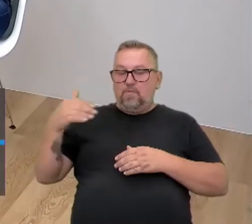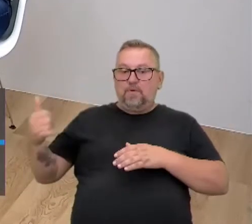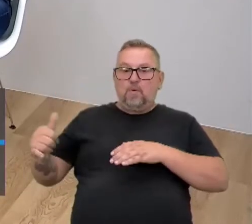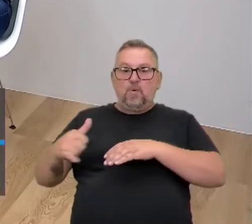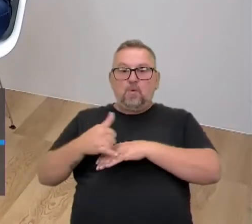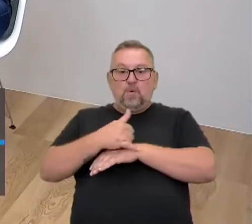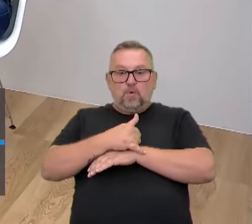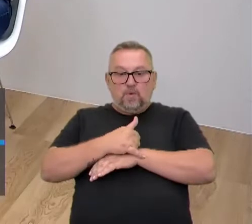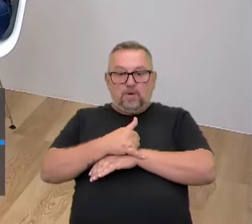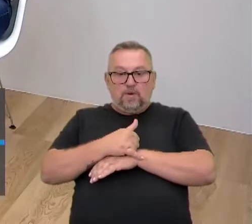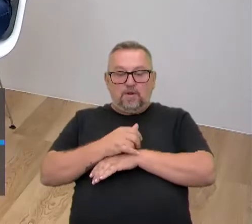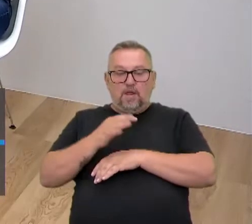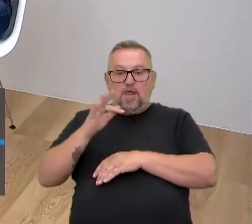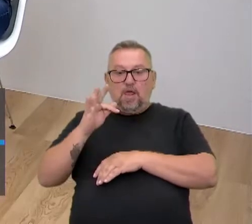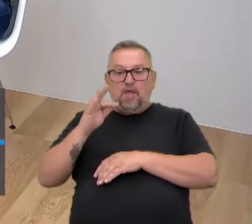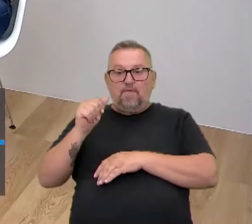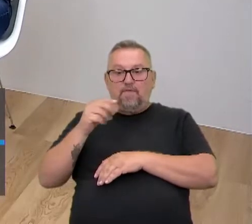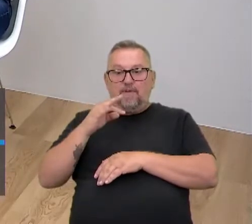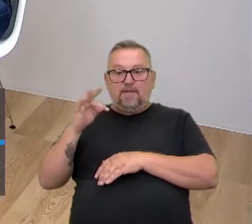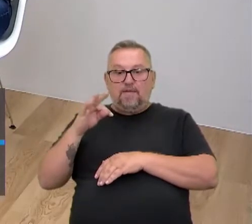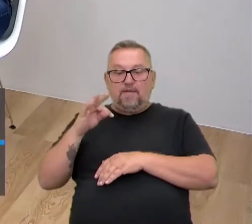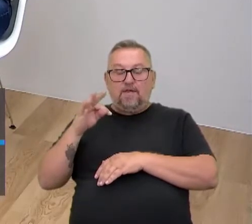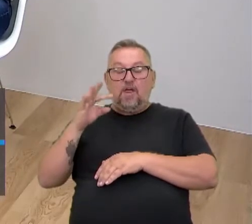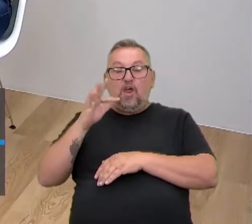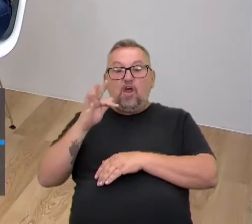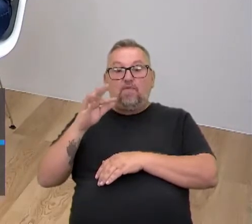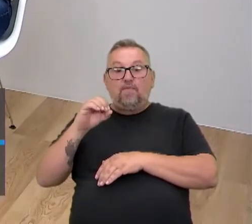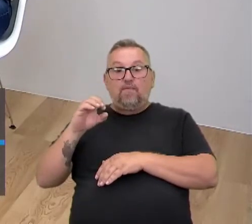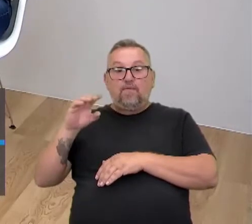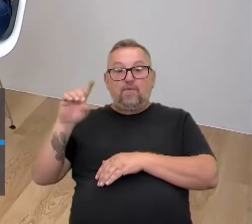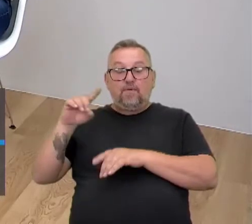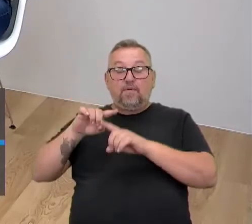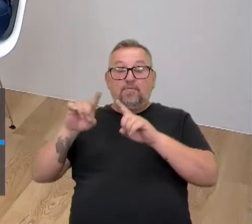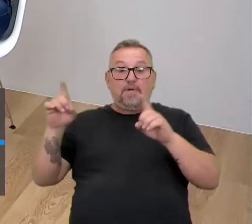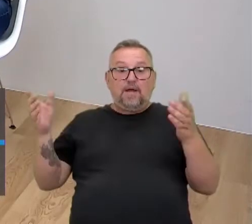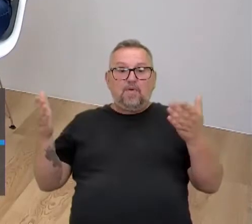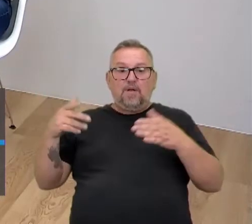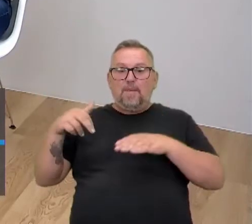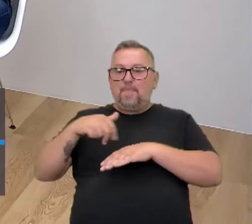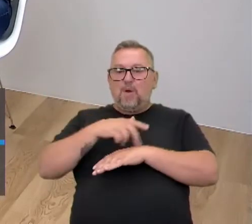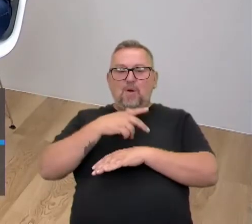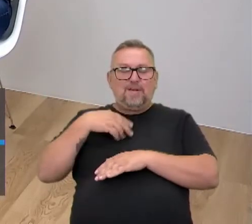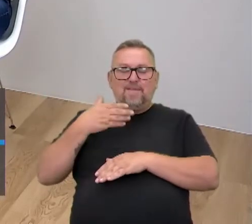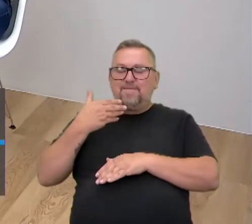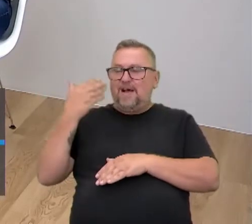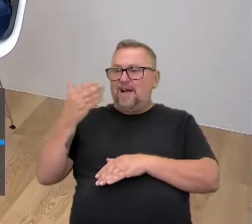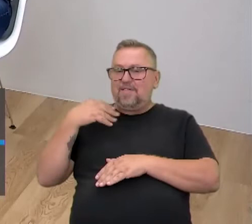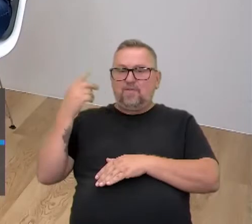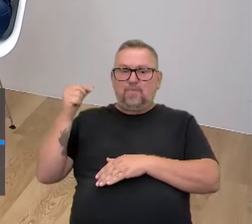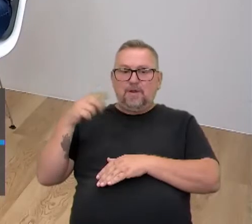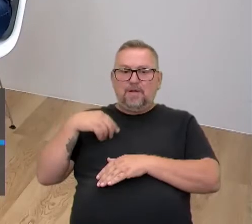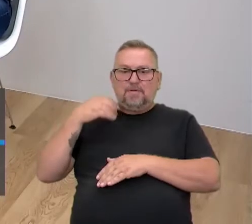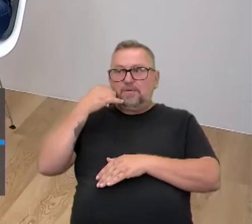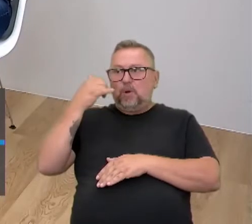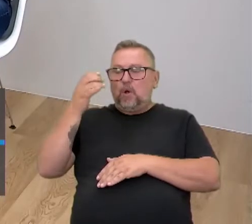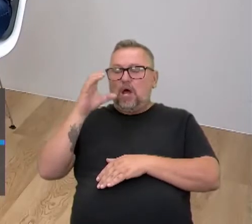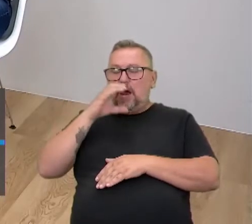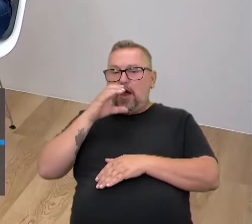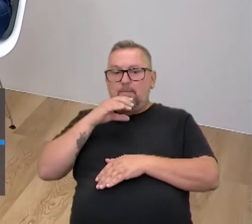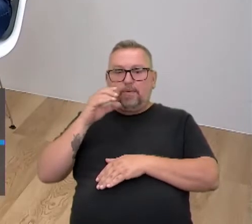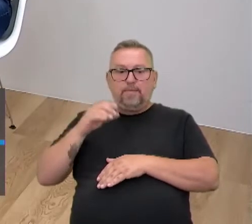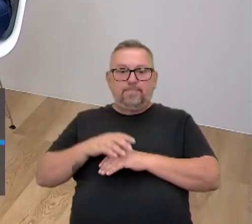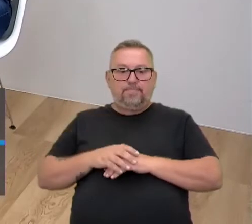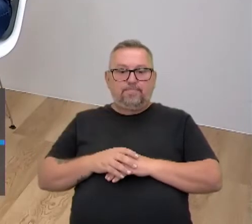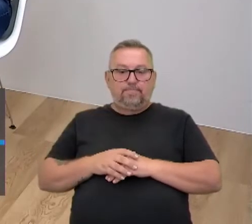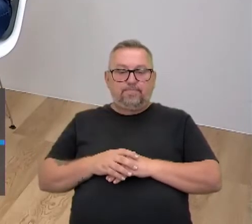gordura do fast food. Perfeito. Mas é que virou moda, né? Pela simplicidade, pelo preço. Eu vi outro dia uma matéria